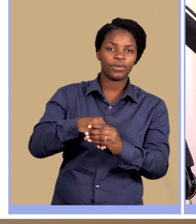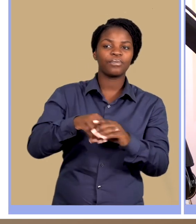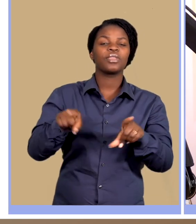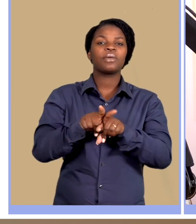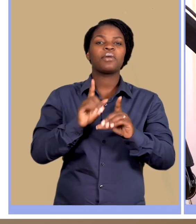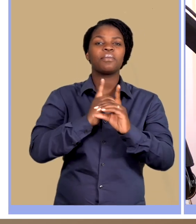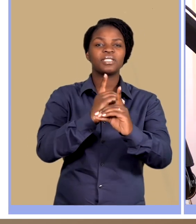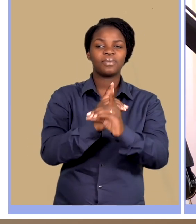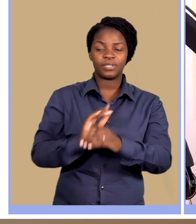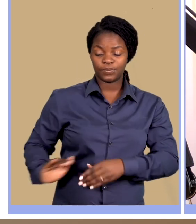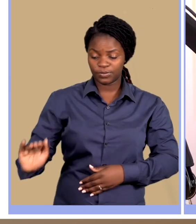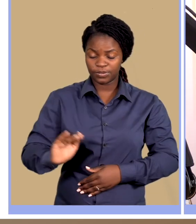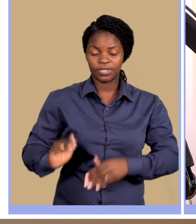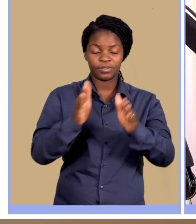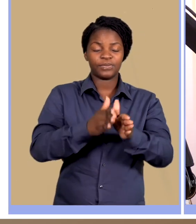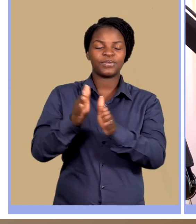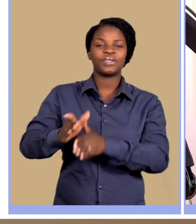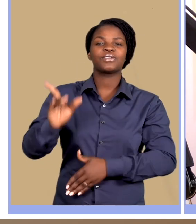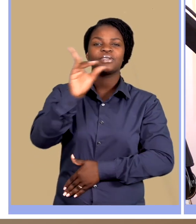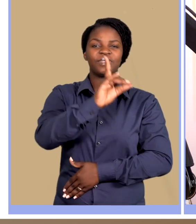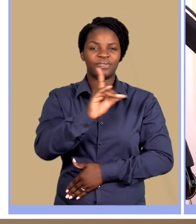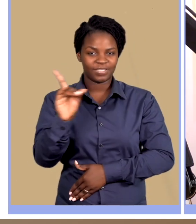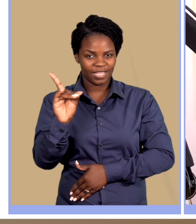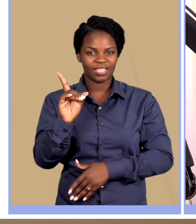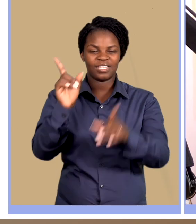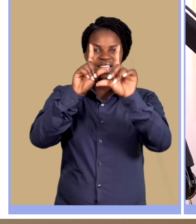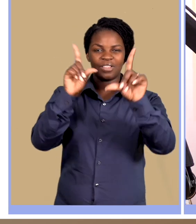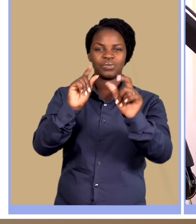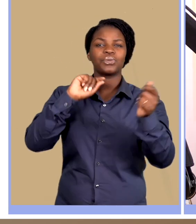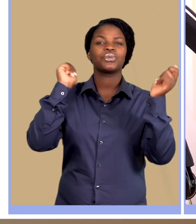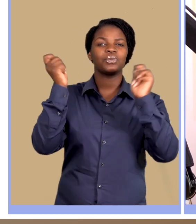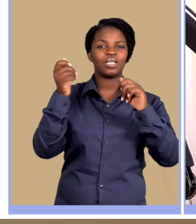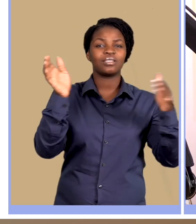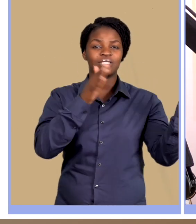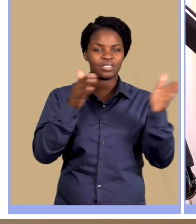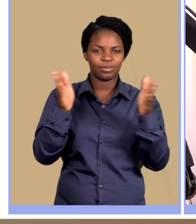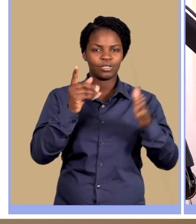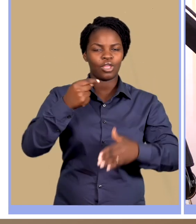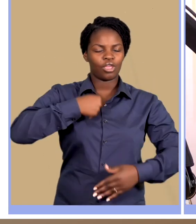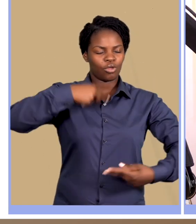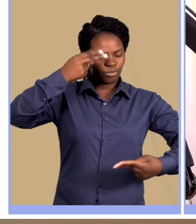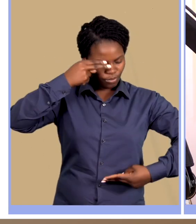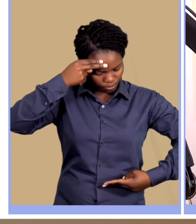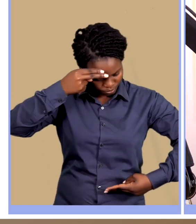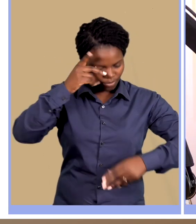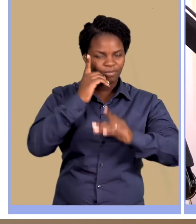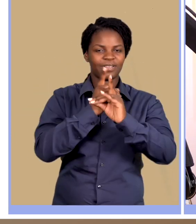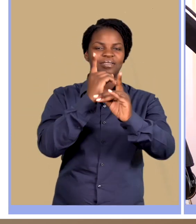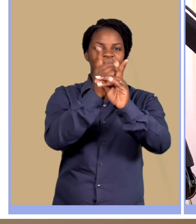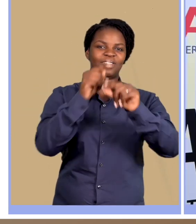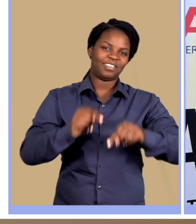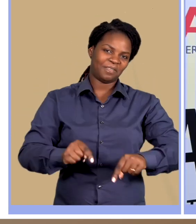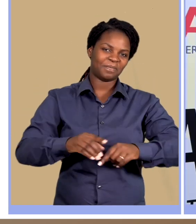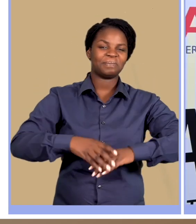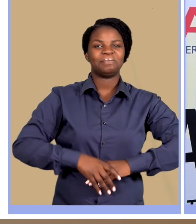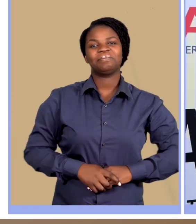de participação social das pessoas com deficiência neste campo de mudanças climáticas, é uma grande honra estarmos neste